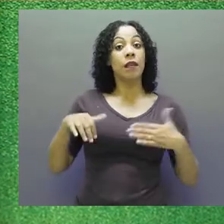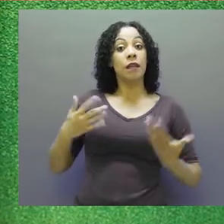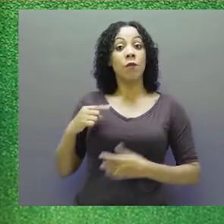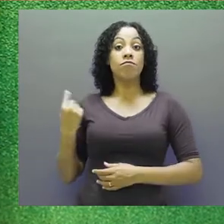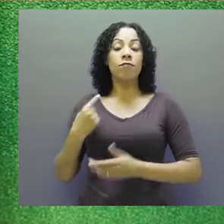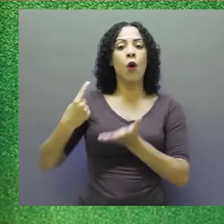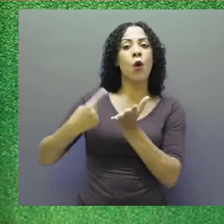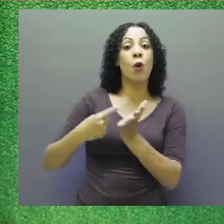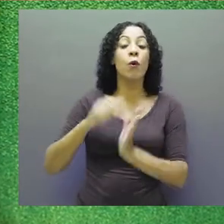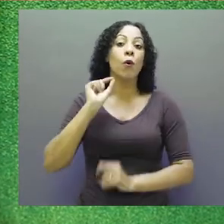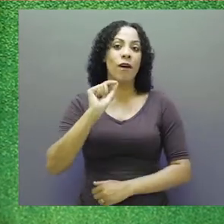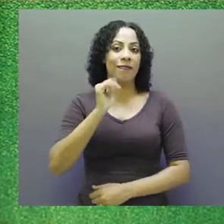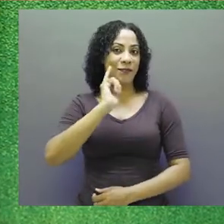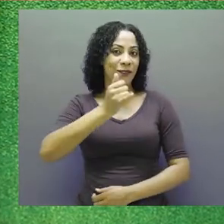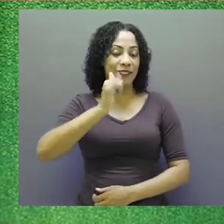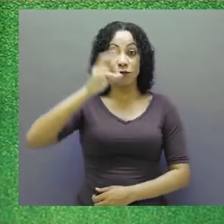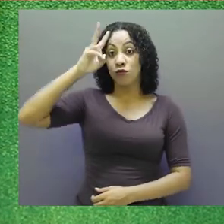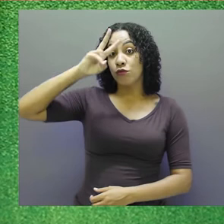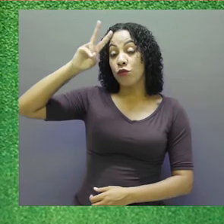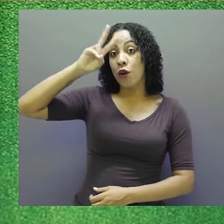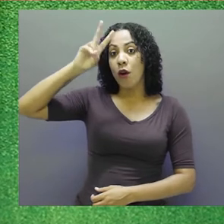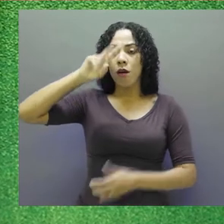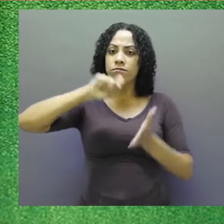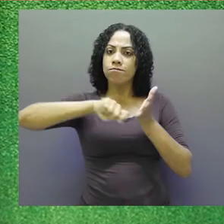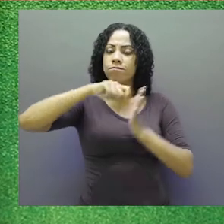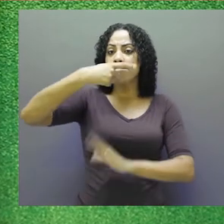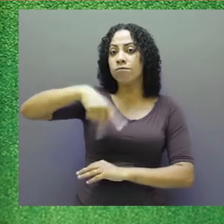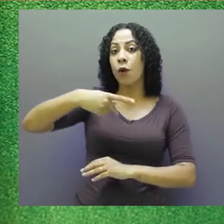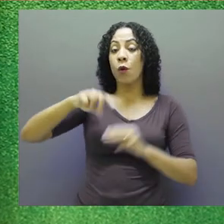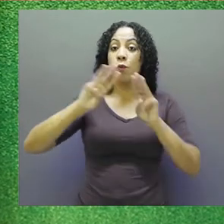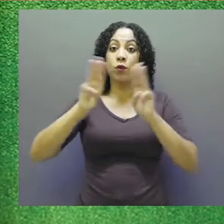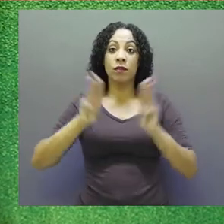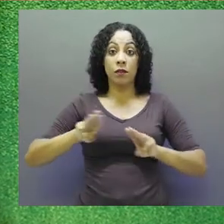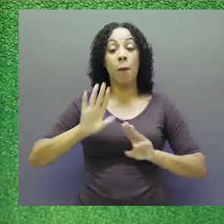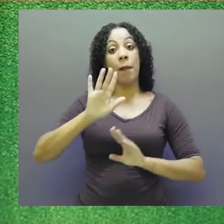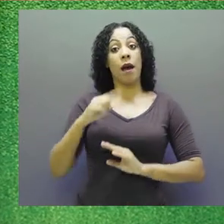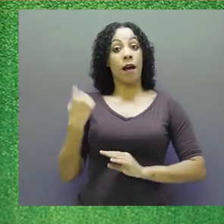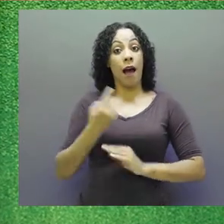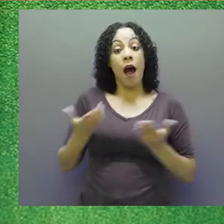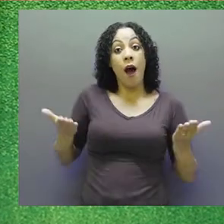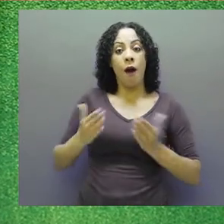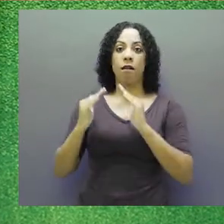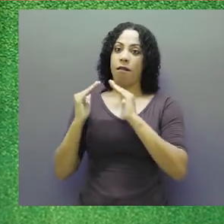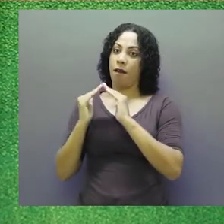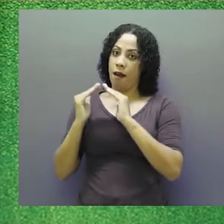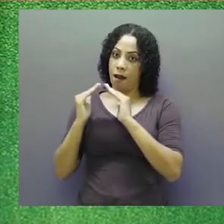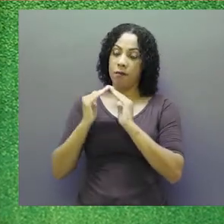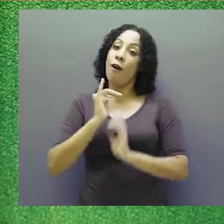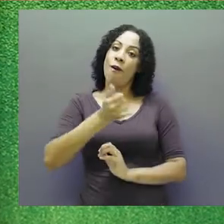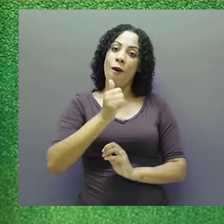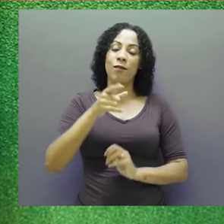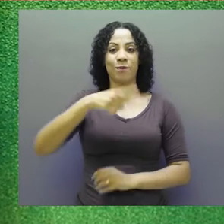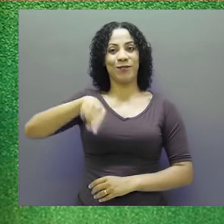ficou combinado que contaríamos histórias escritas no museu, de casa, dessa vez de